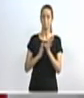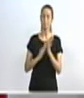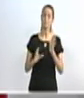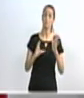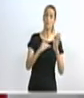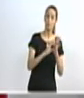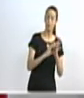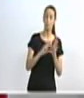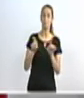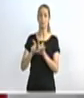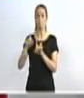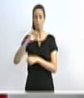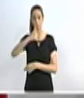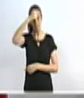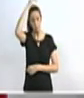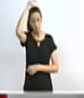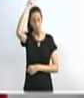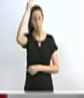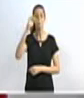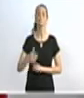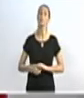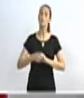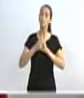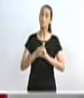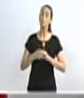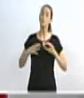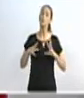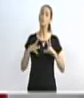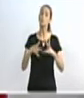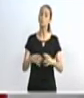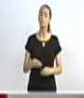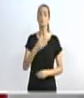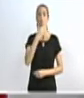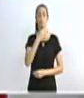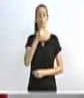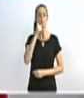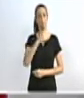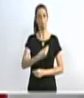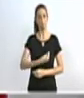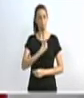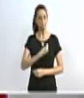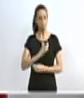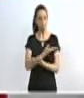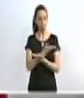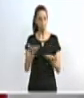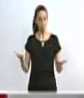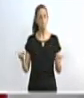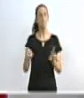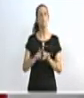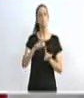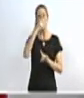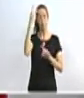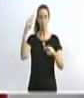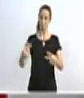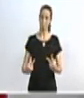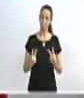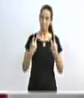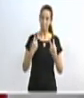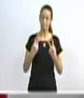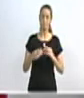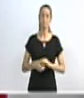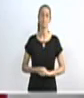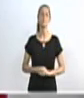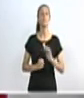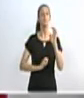e Adriano. Quero cumprimentar a todos e a todas presentes e que nos estão assistindo. A